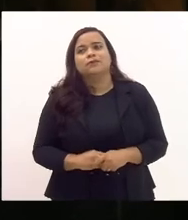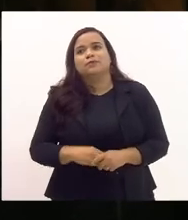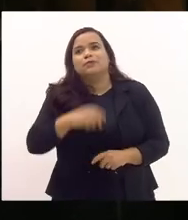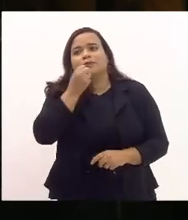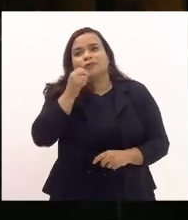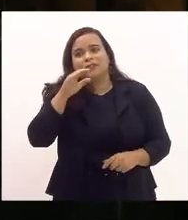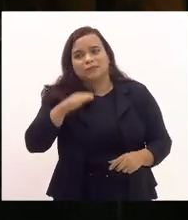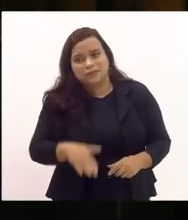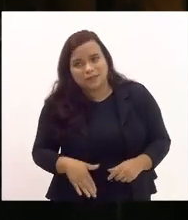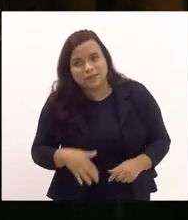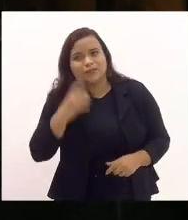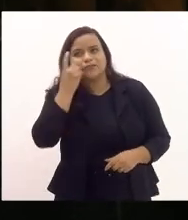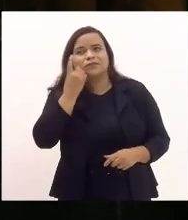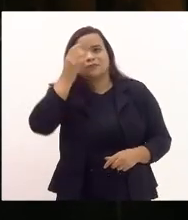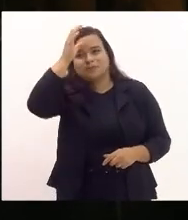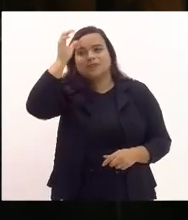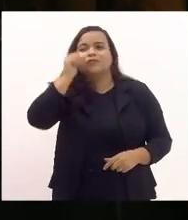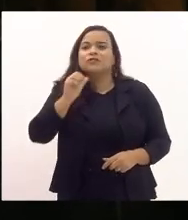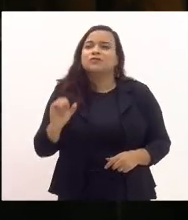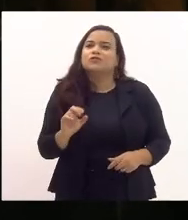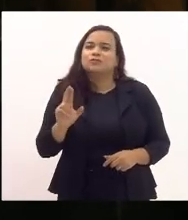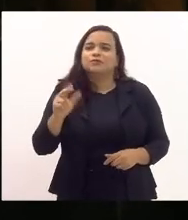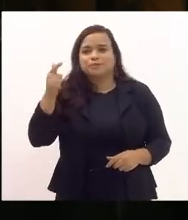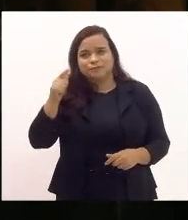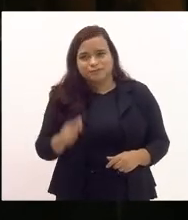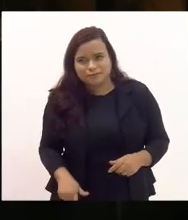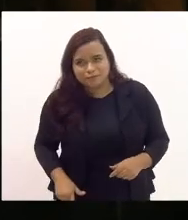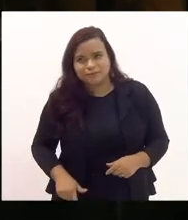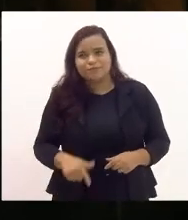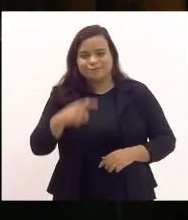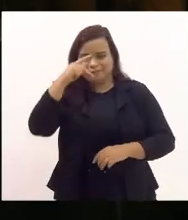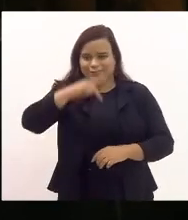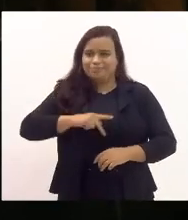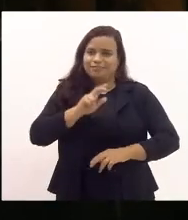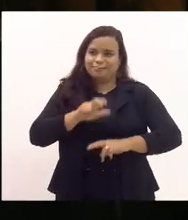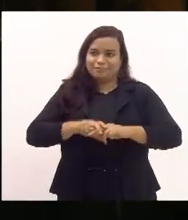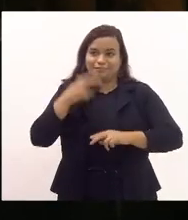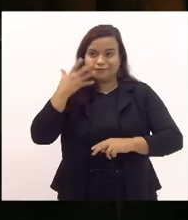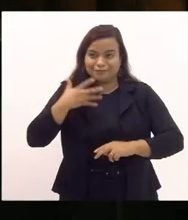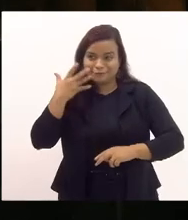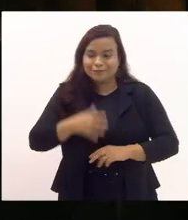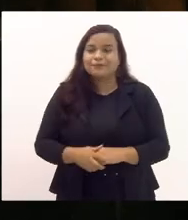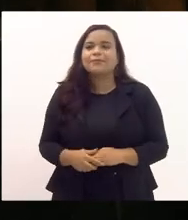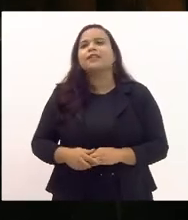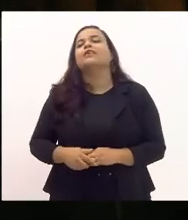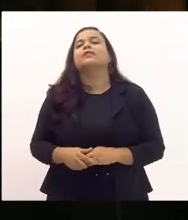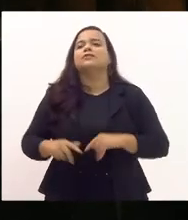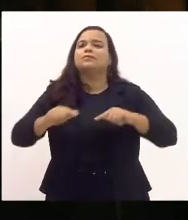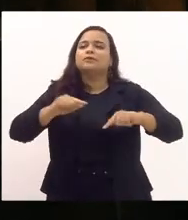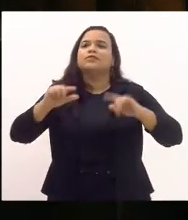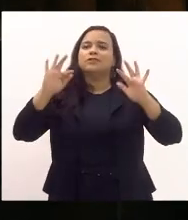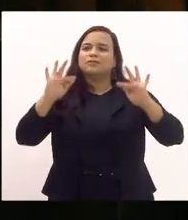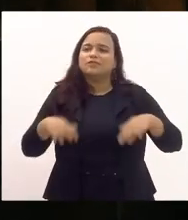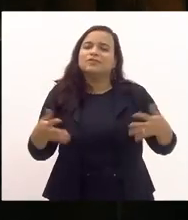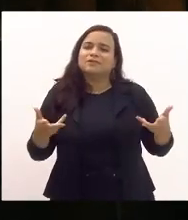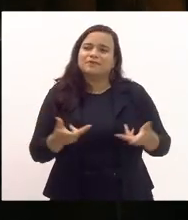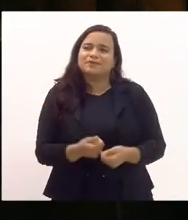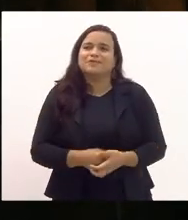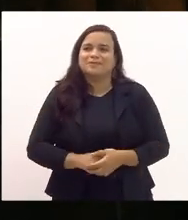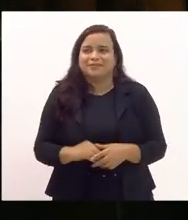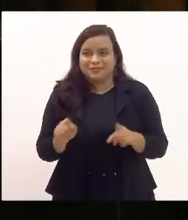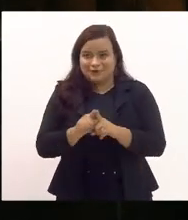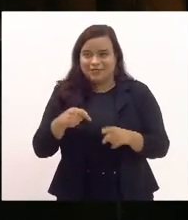boa tarde eu devo tá da tia Ju mais uma vez presidir nessa seção o expediente final tão brilhante